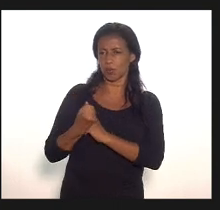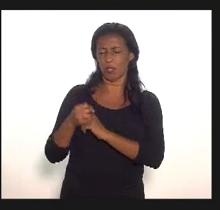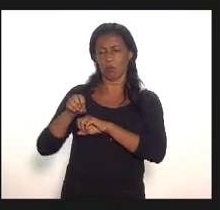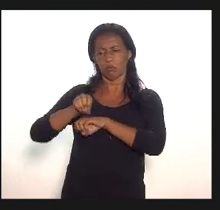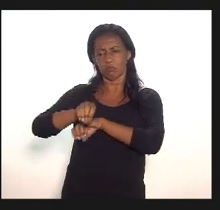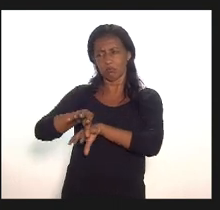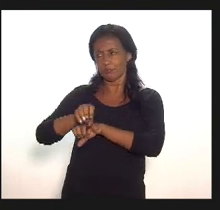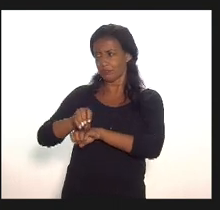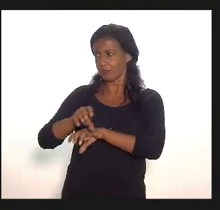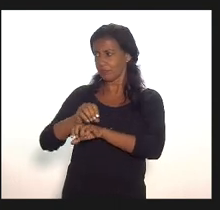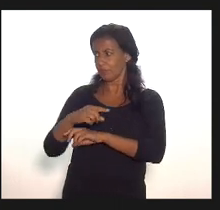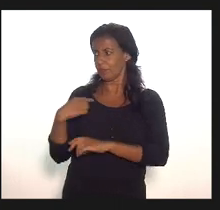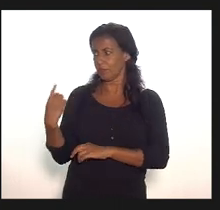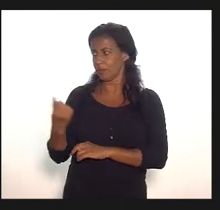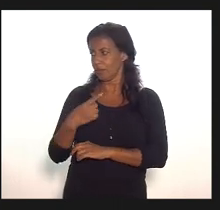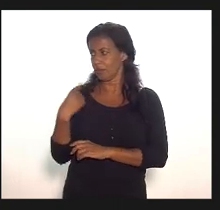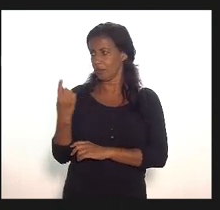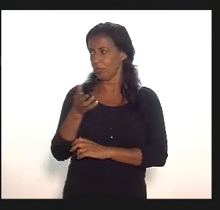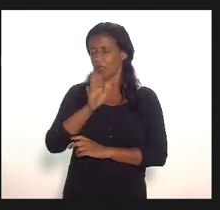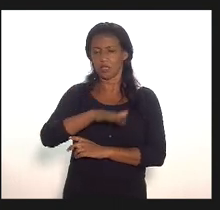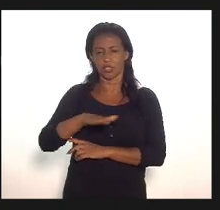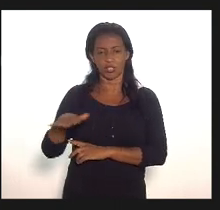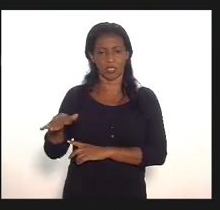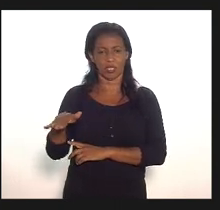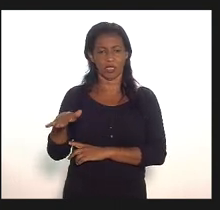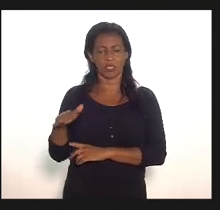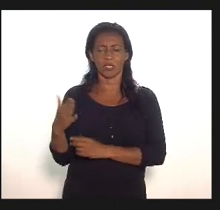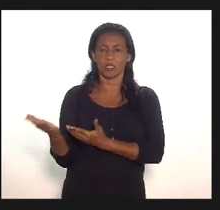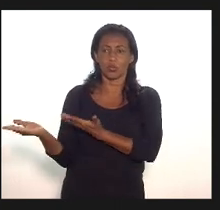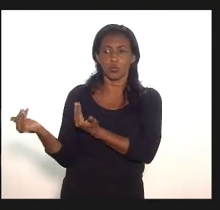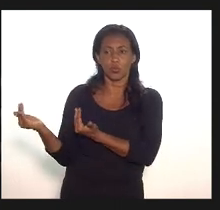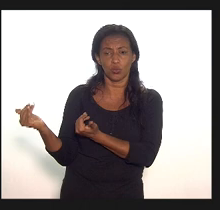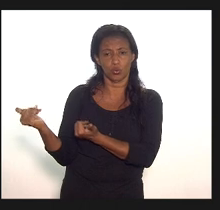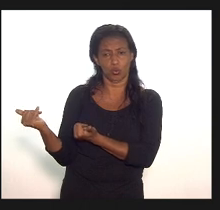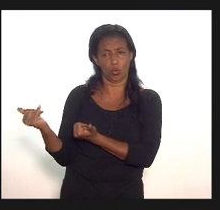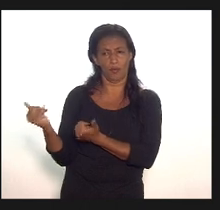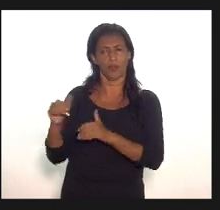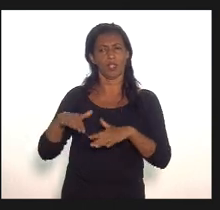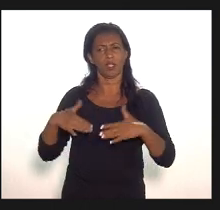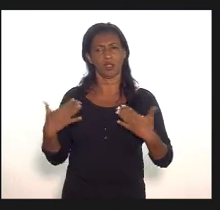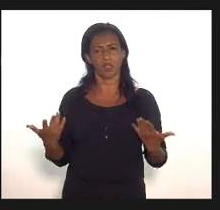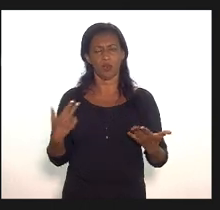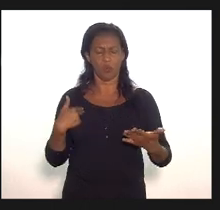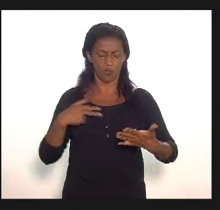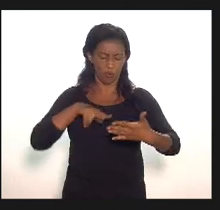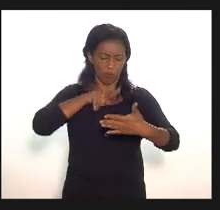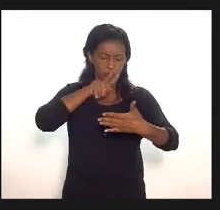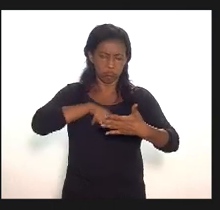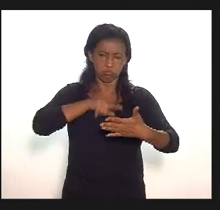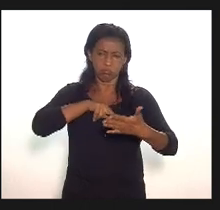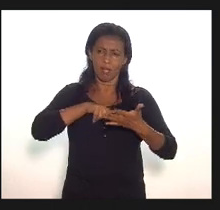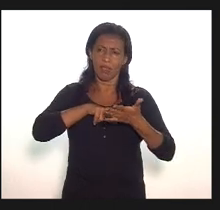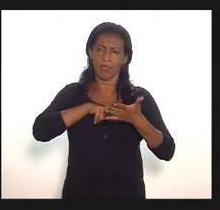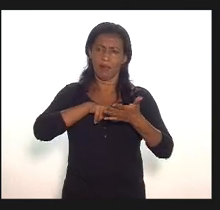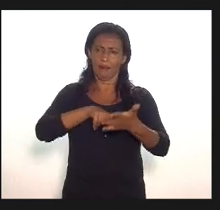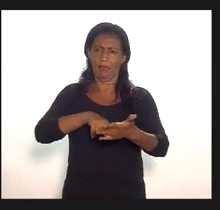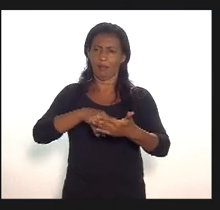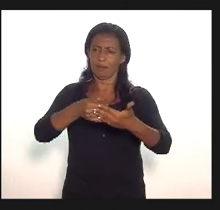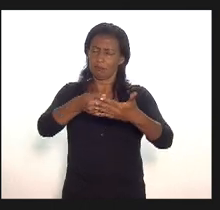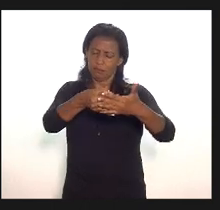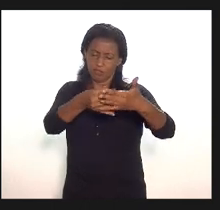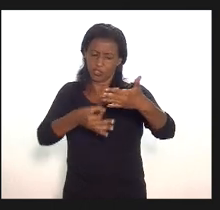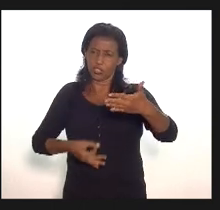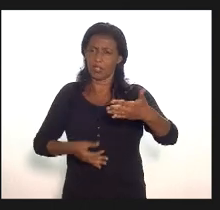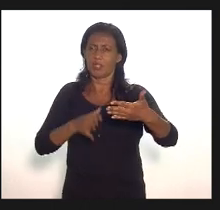educação das nossas crianças e dos nossos jovens. Então, vou fazer aqui a leitura, para não me alongar desta